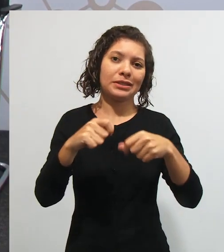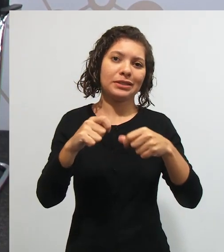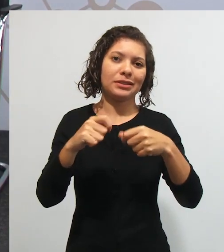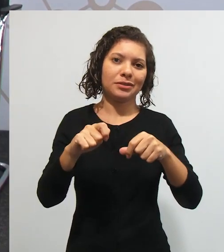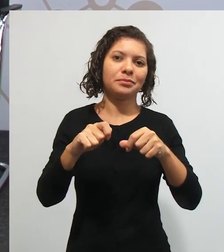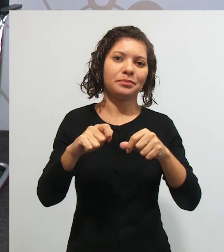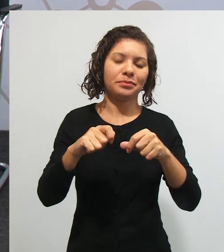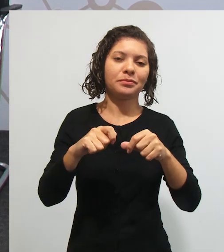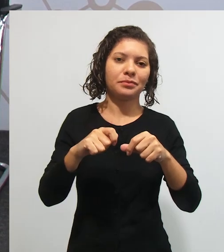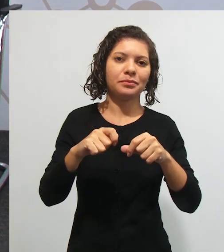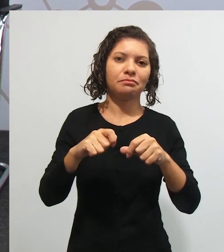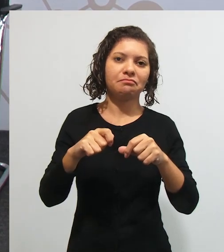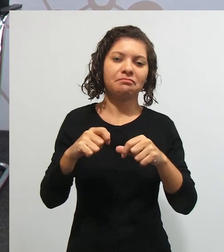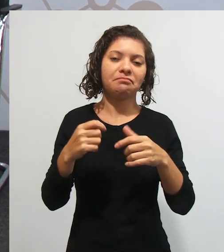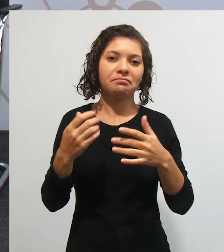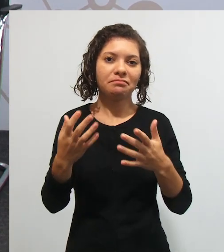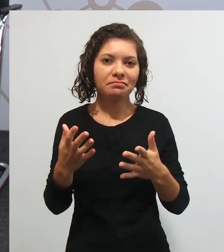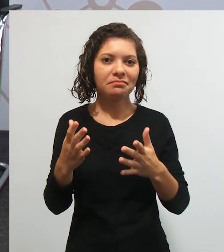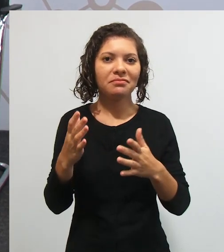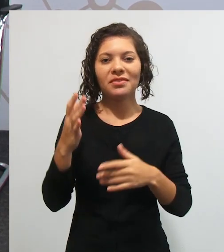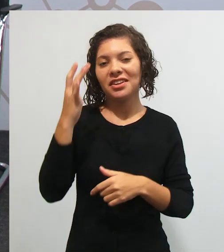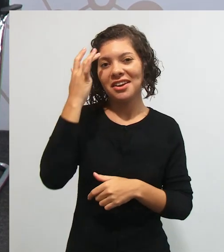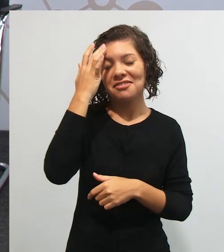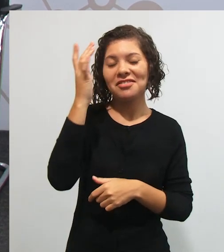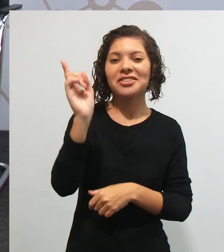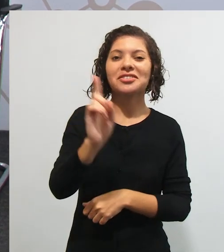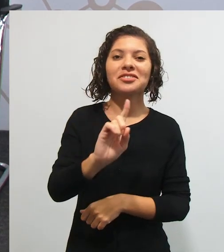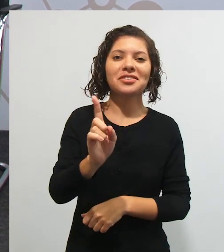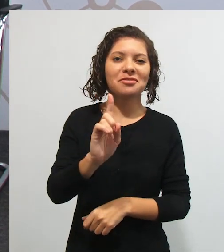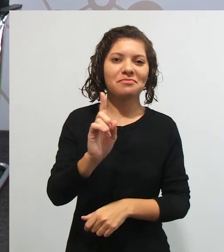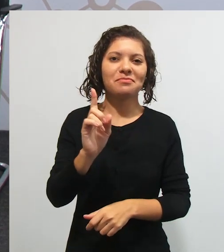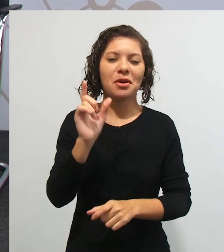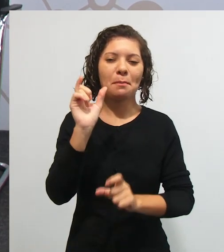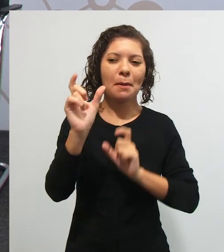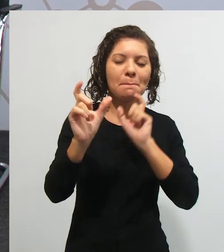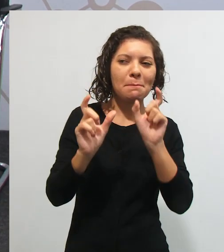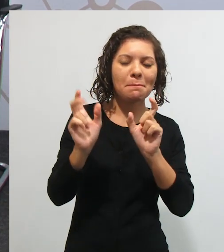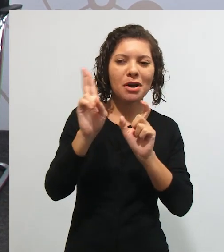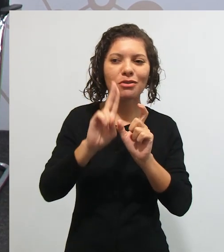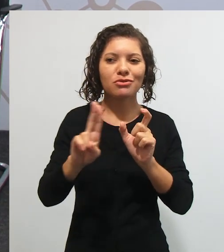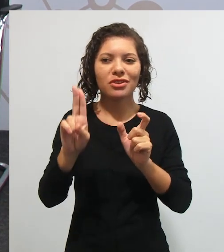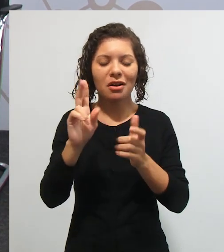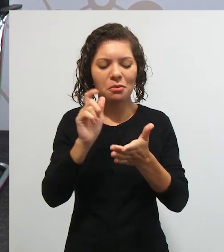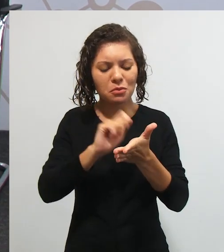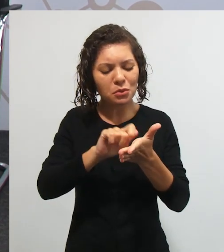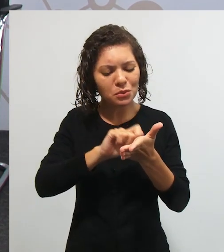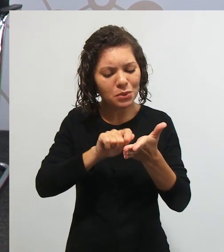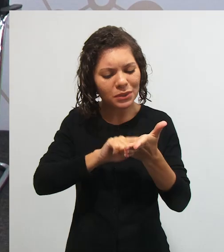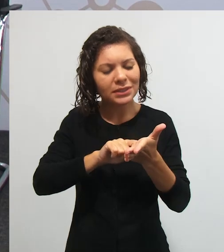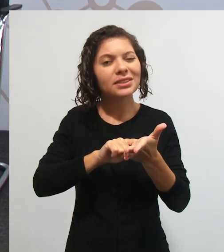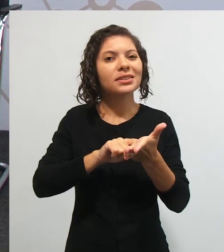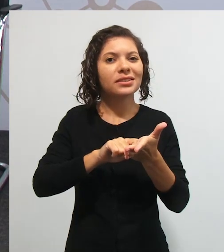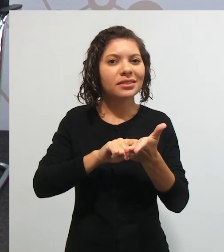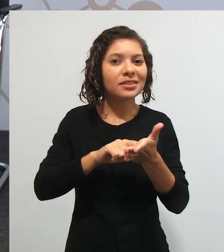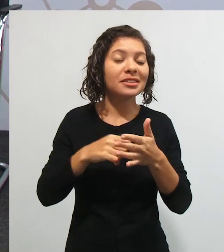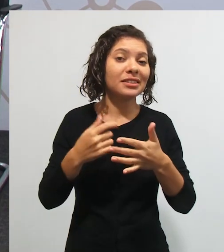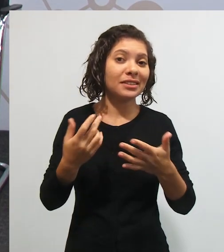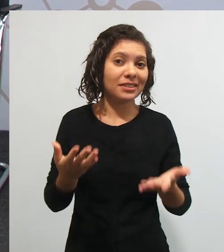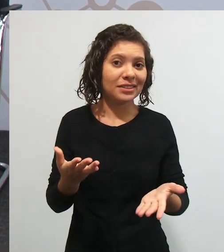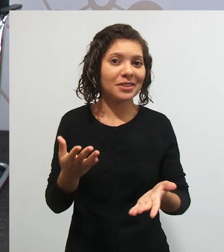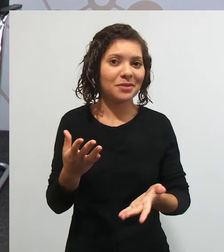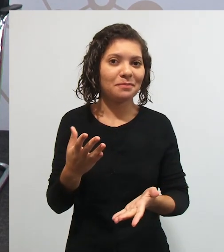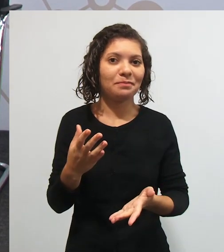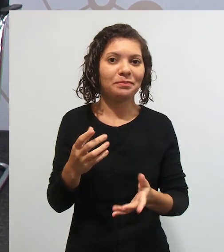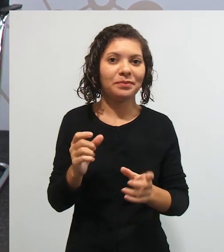para o campo exterior do ser humano, por meio de palavras. Então veja, aquilo que nós